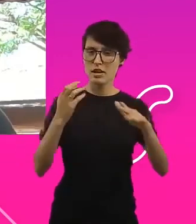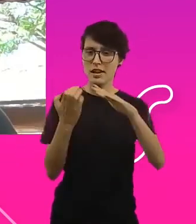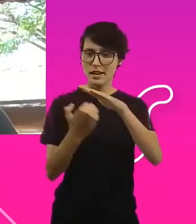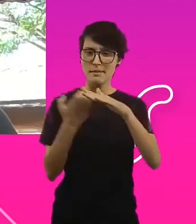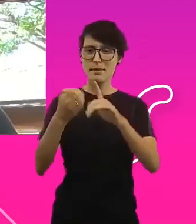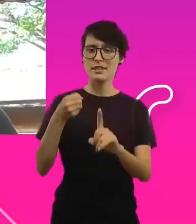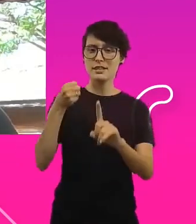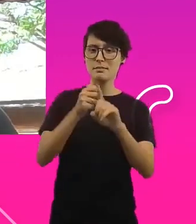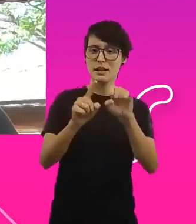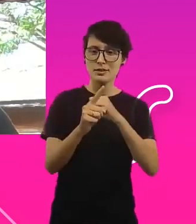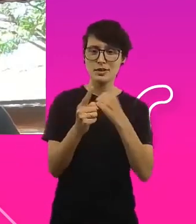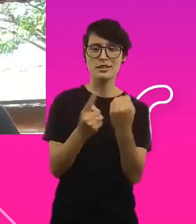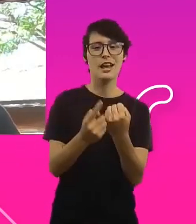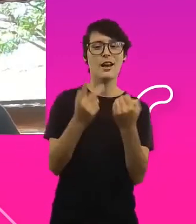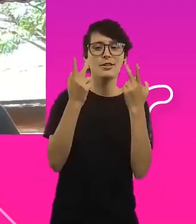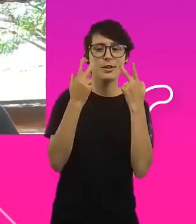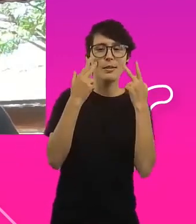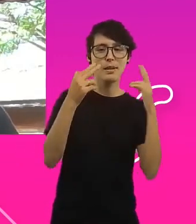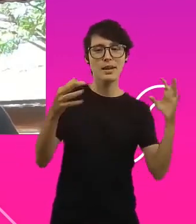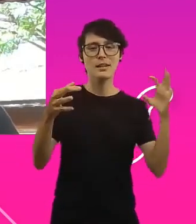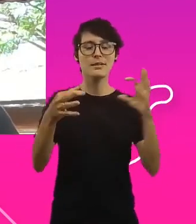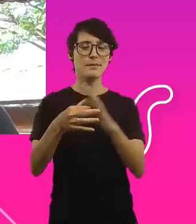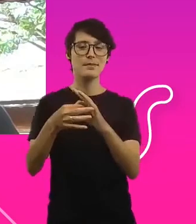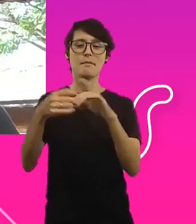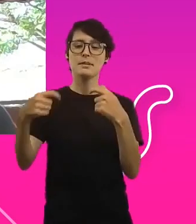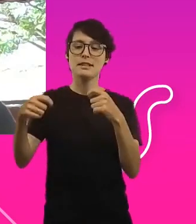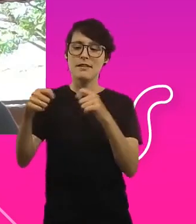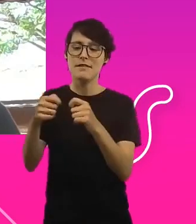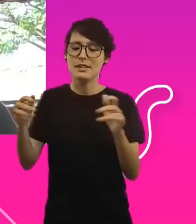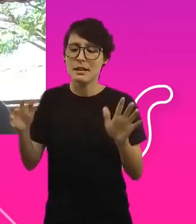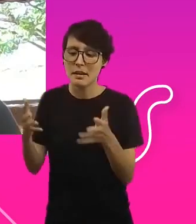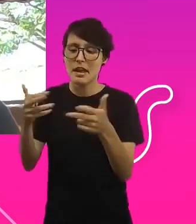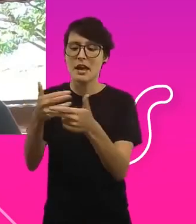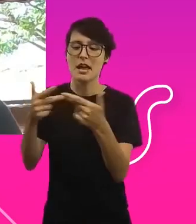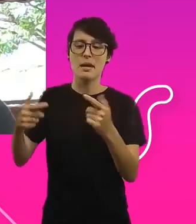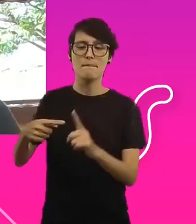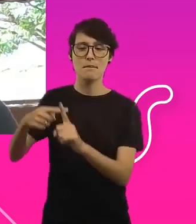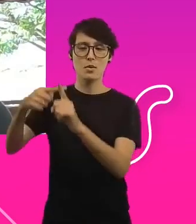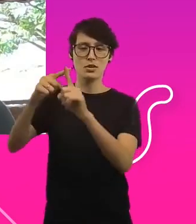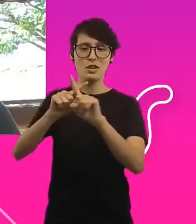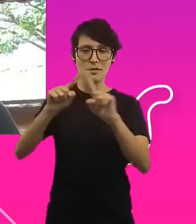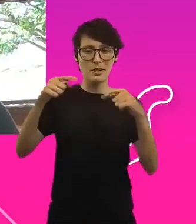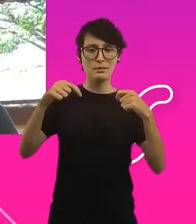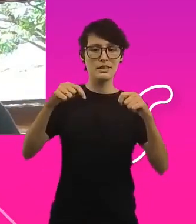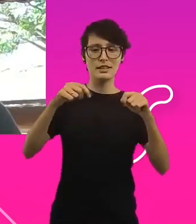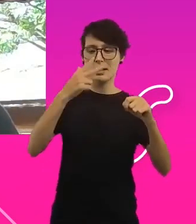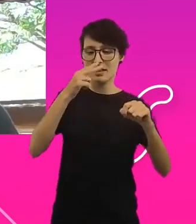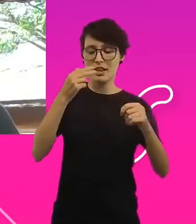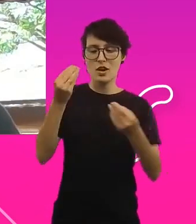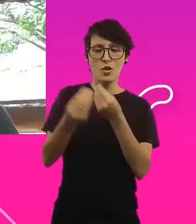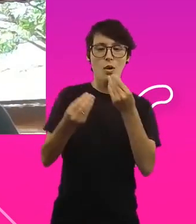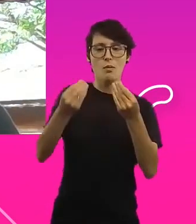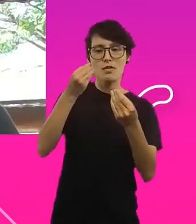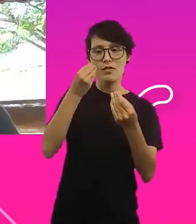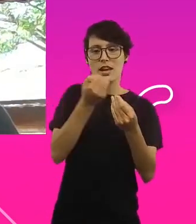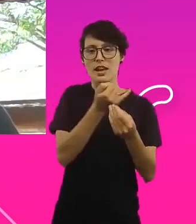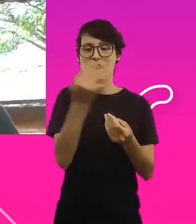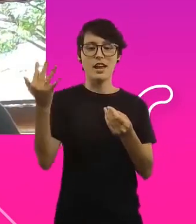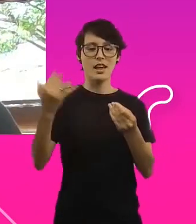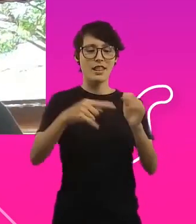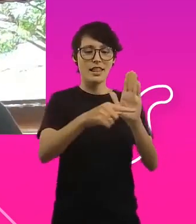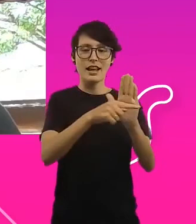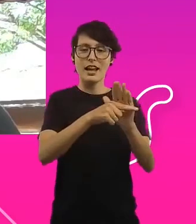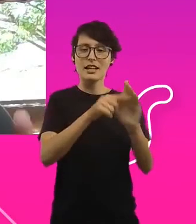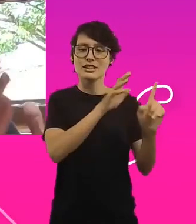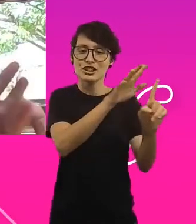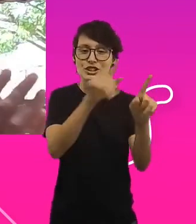são associadas a fazer um impacto positivo na sociedade, mas a gente precisa começar a medir o impacto negativo que todos os negócios fazem.